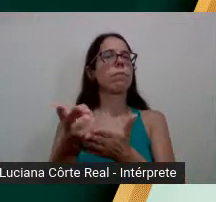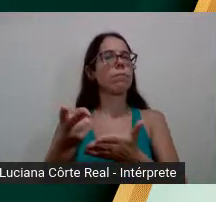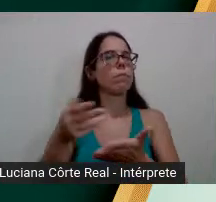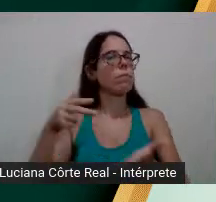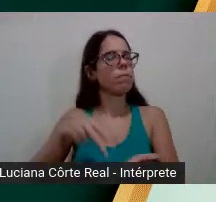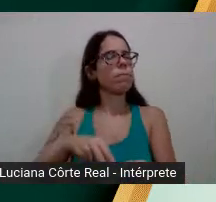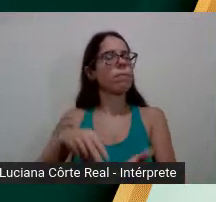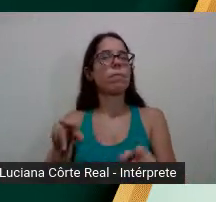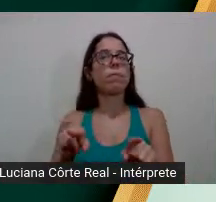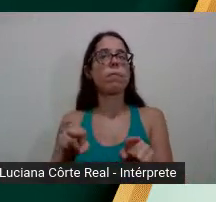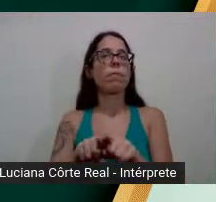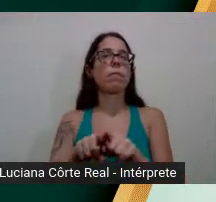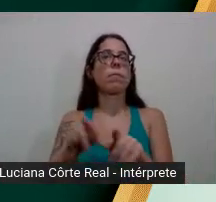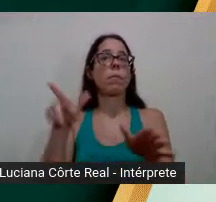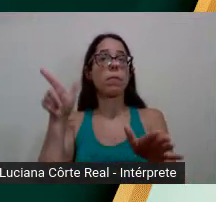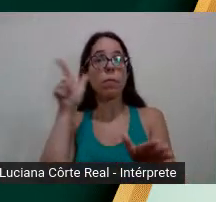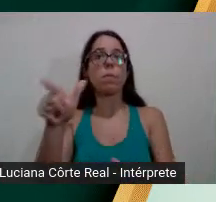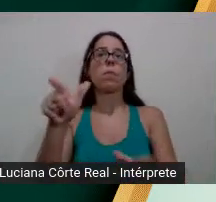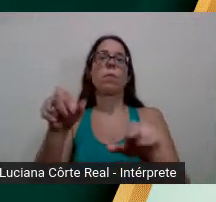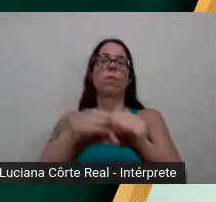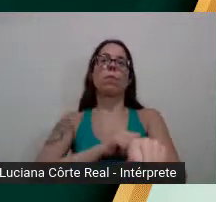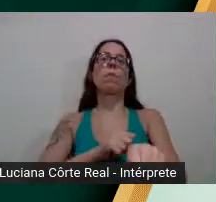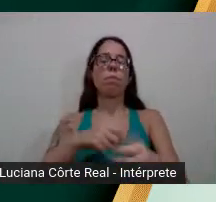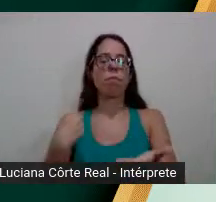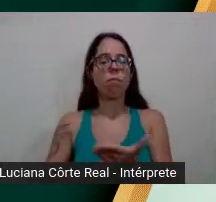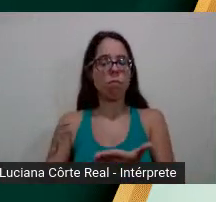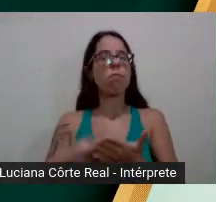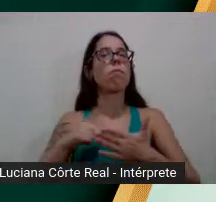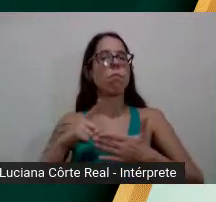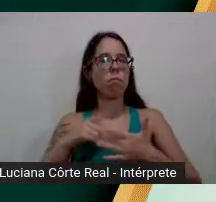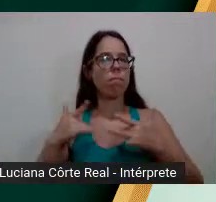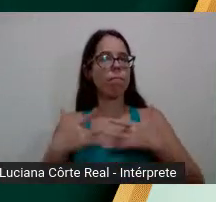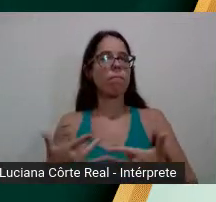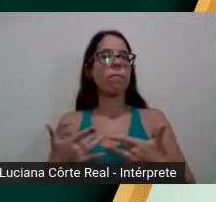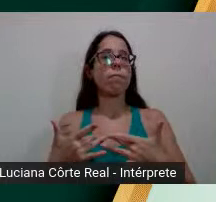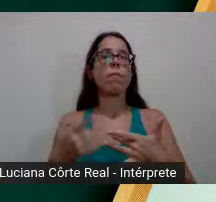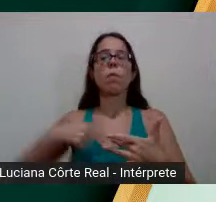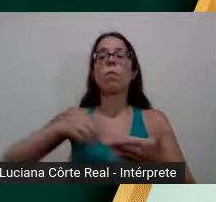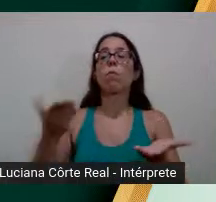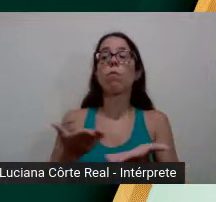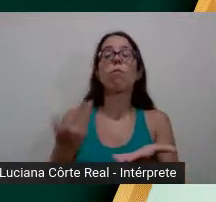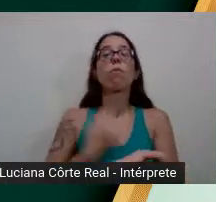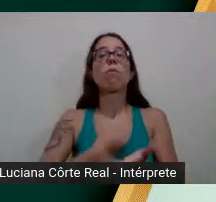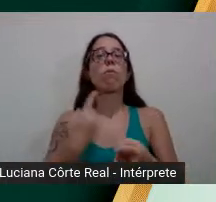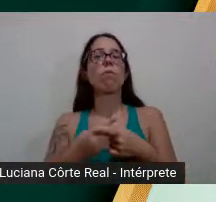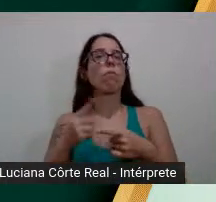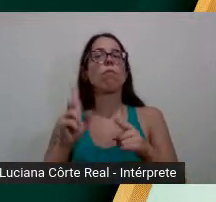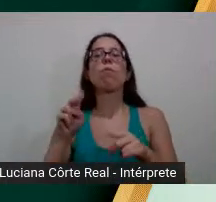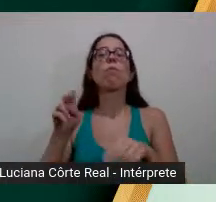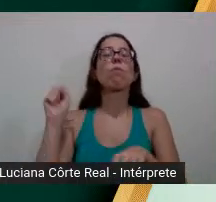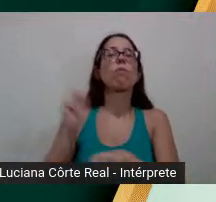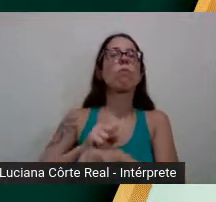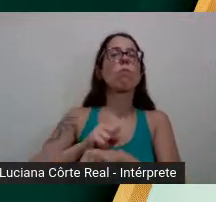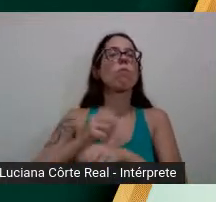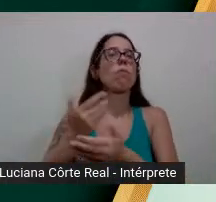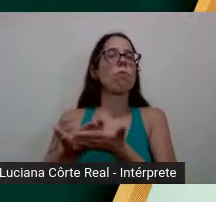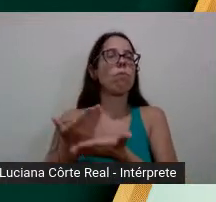hoje porque nos adaptamos e não paramos de trabalhar e estudar para cumprirmos com a nossa